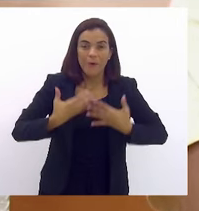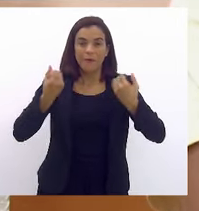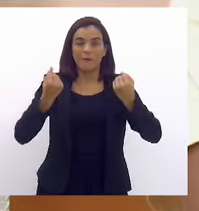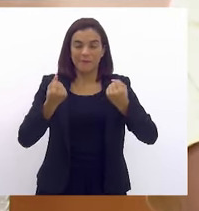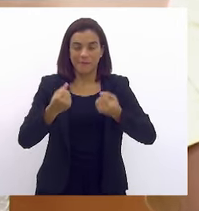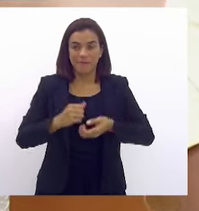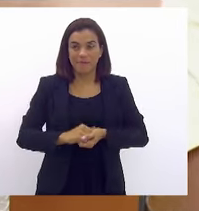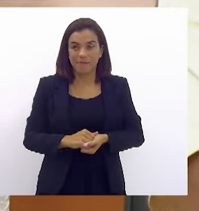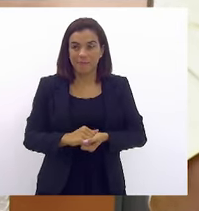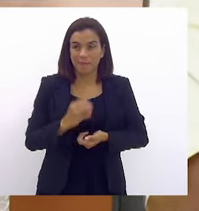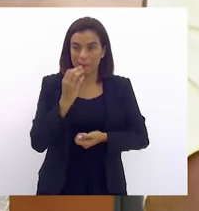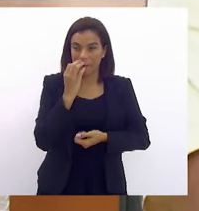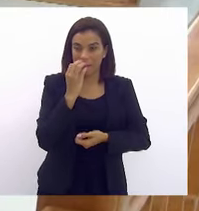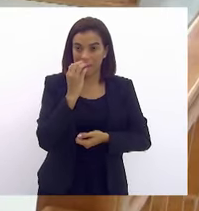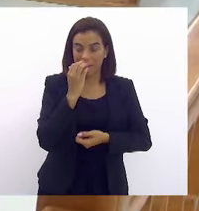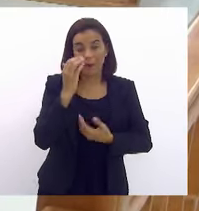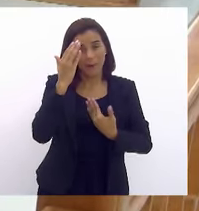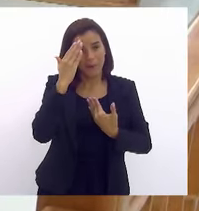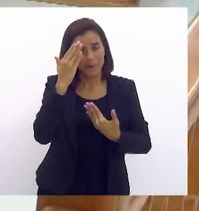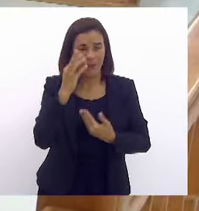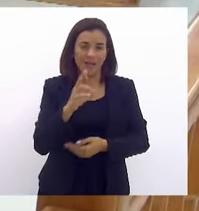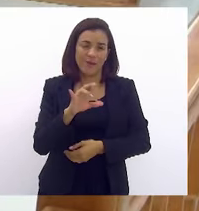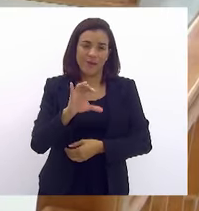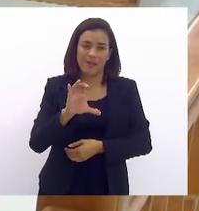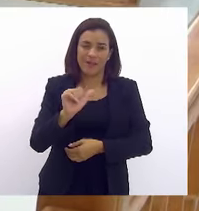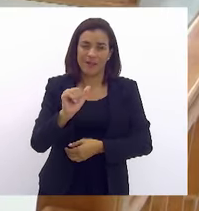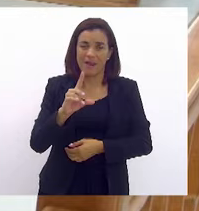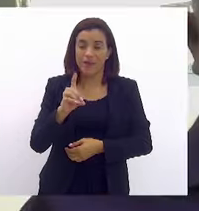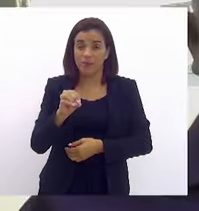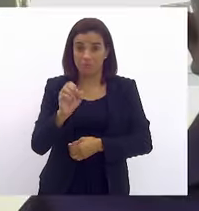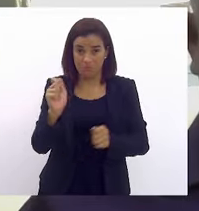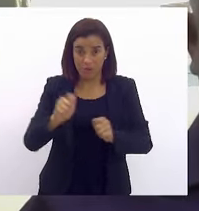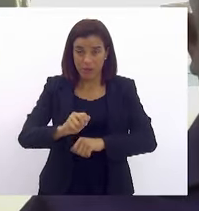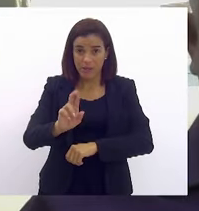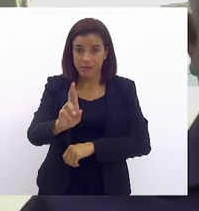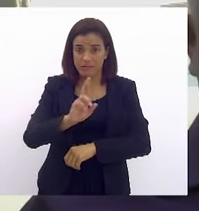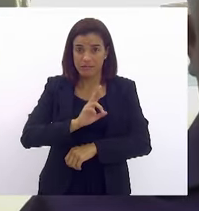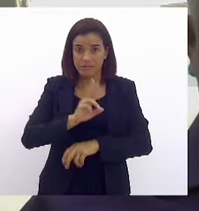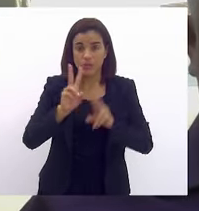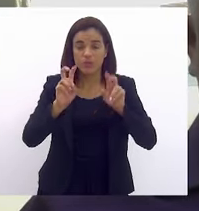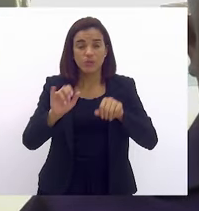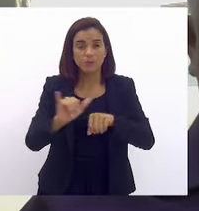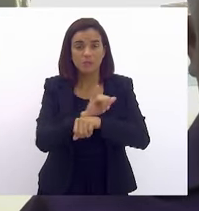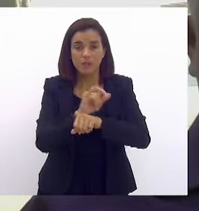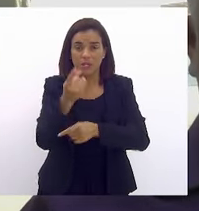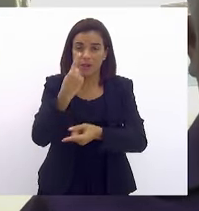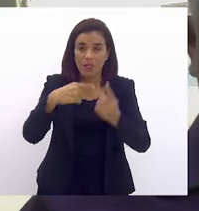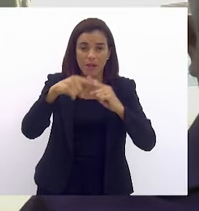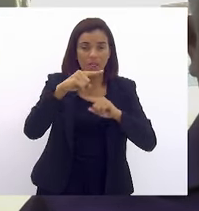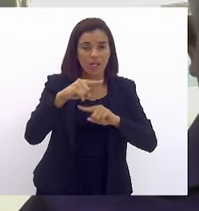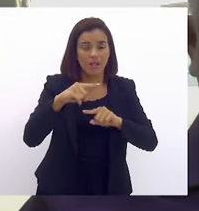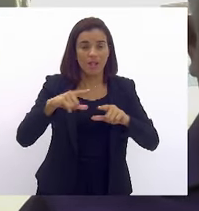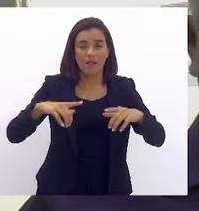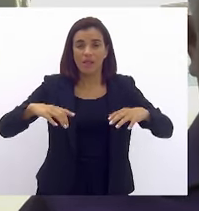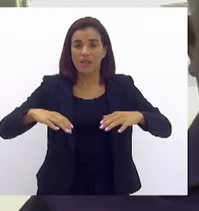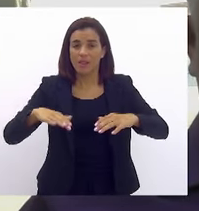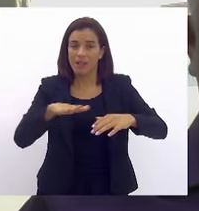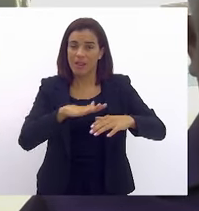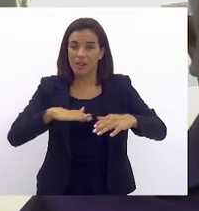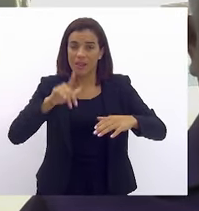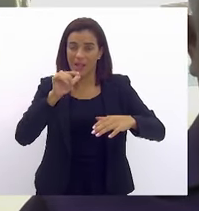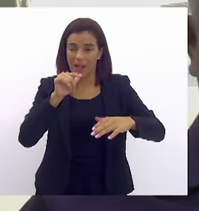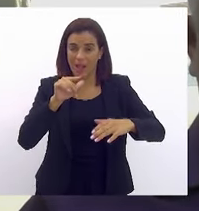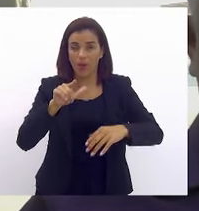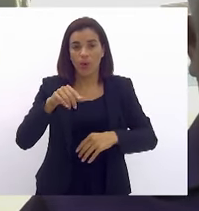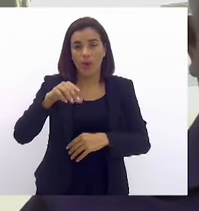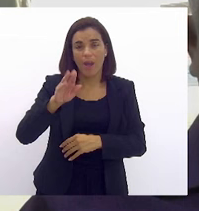audiência. Obrigado, Ricardo. Se eu puder responder, com relação às medidas de recuperação da Lagoa Brava, o caso da mineradora, o